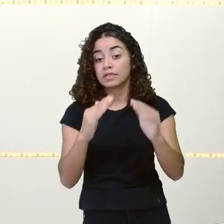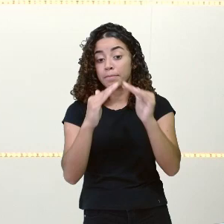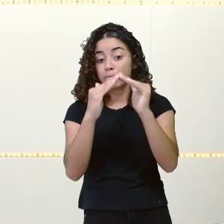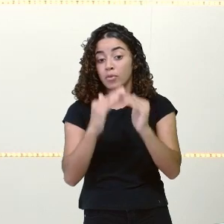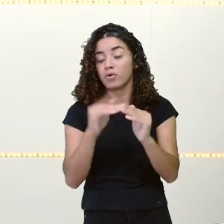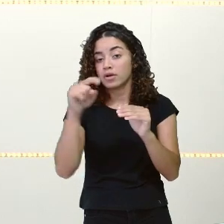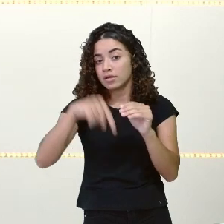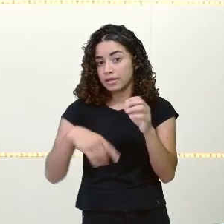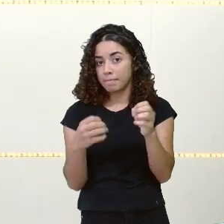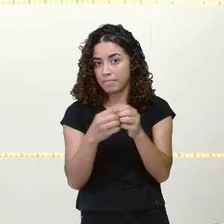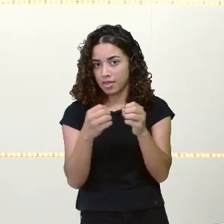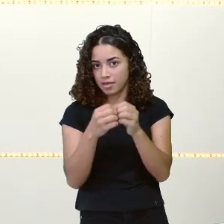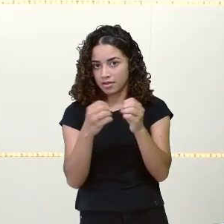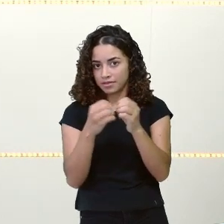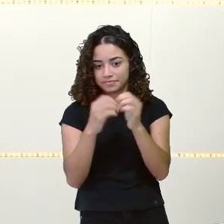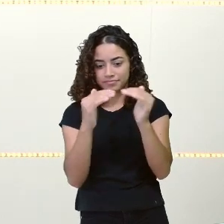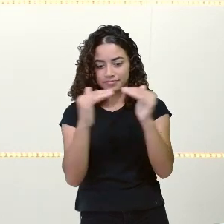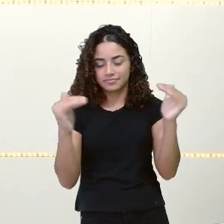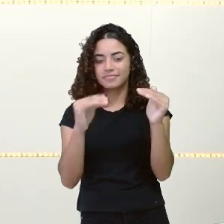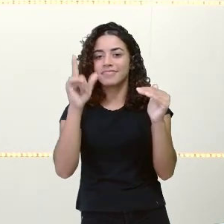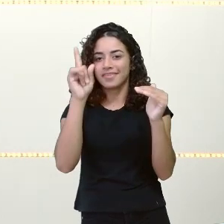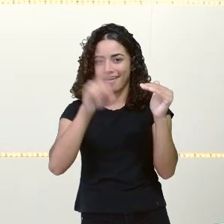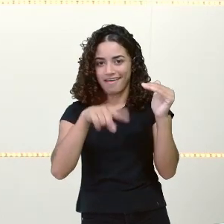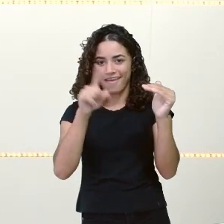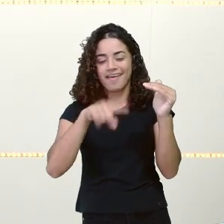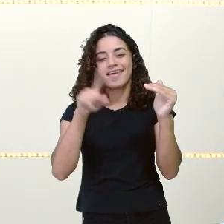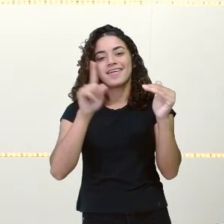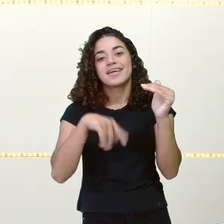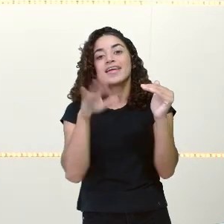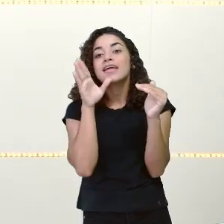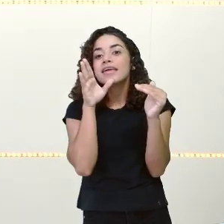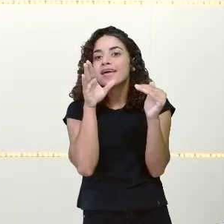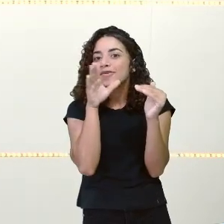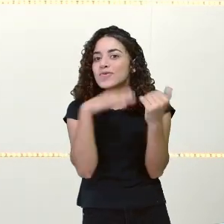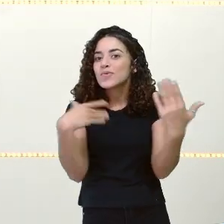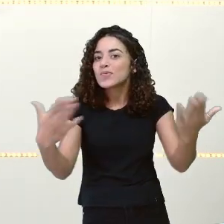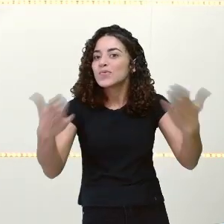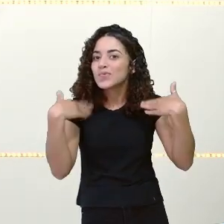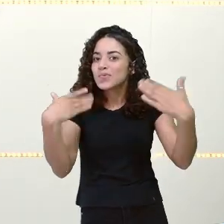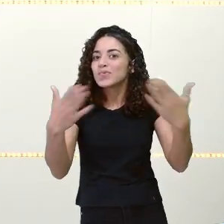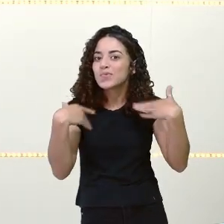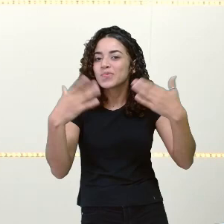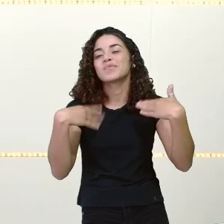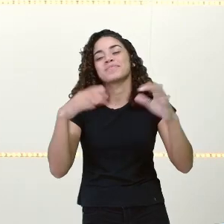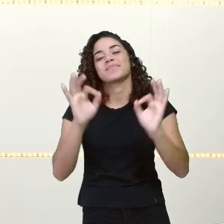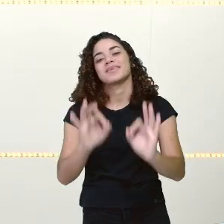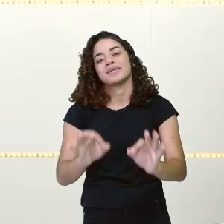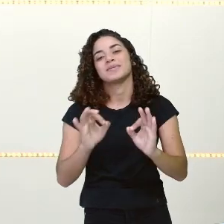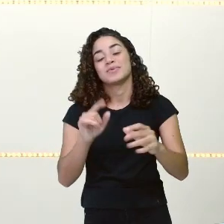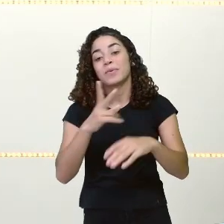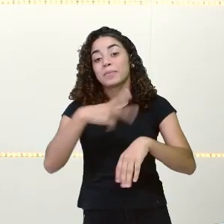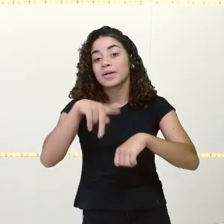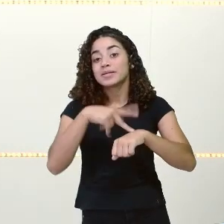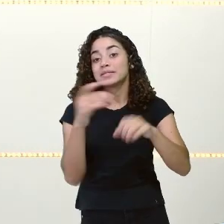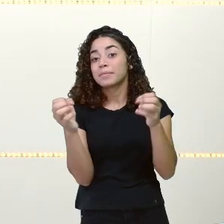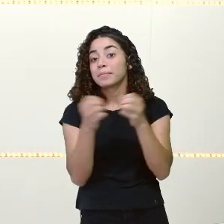perto da linha do Equador, ó, calor, é muito quente. Então a gente já sabe, os países que